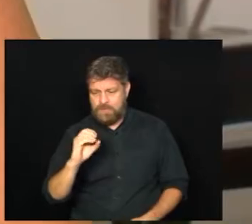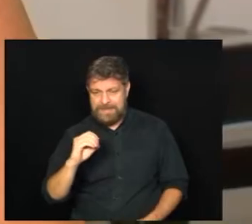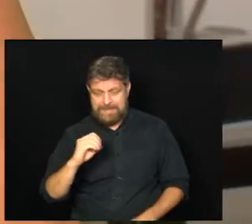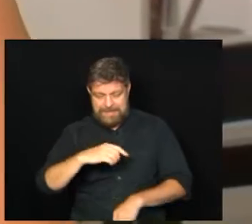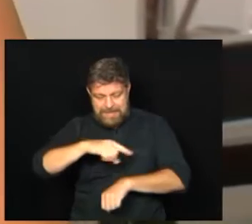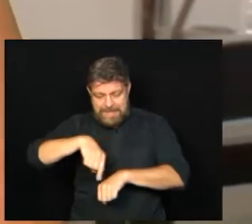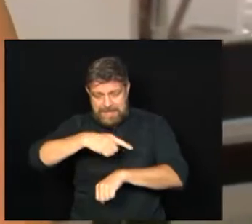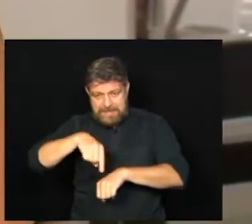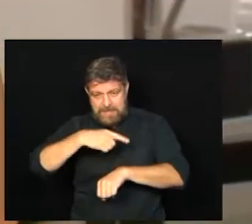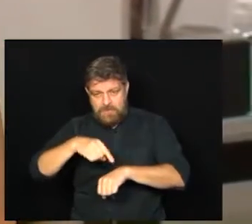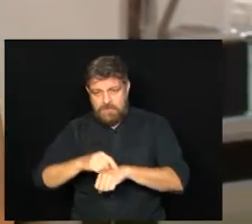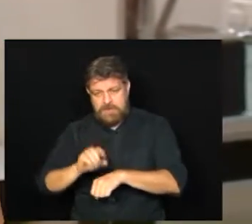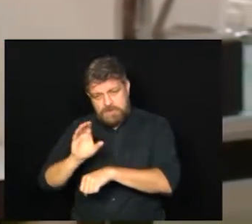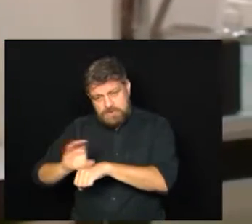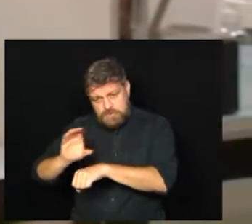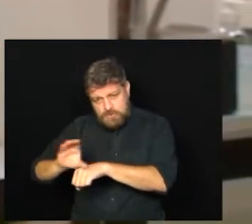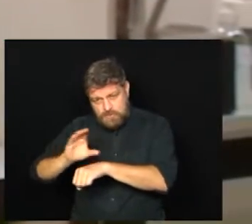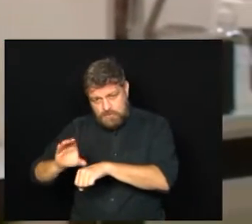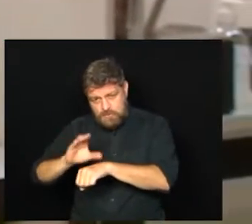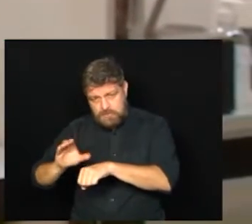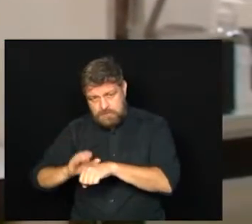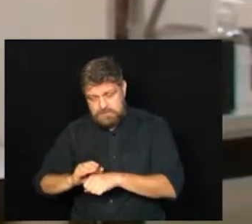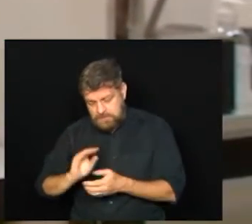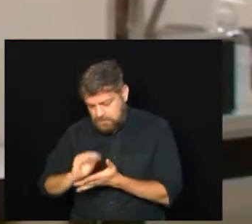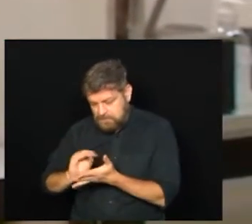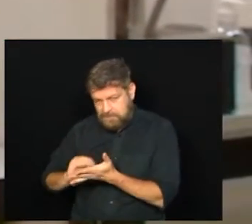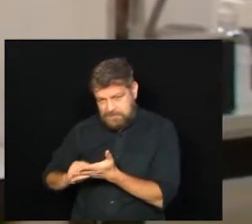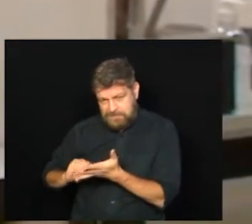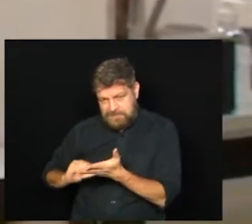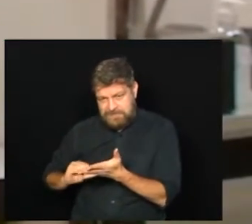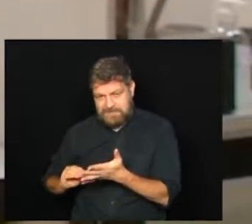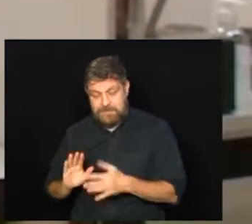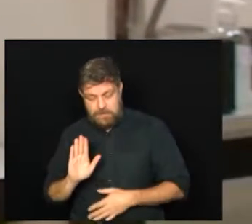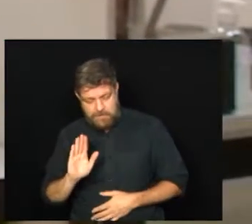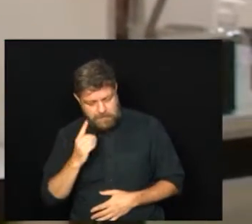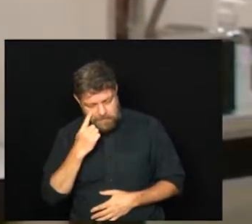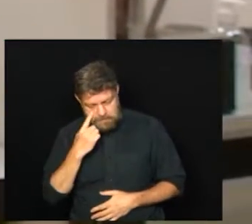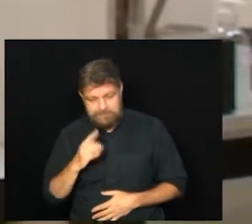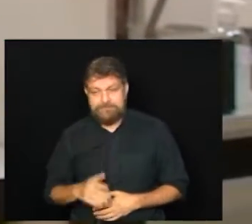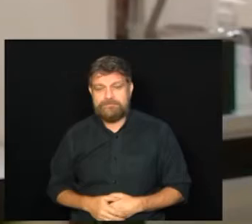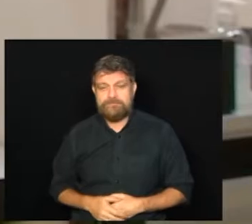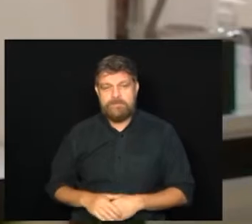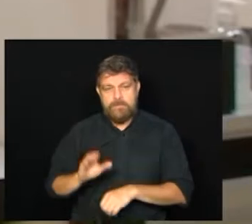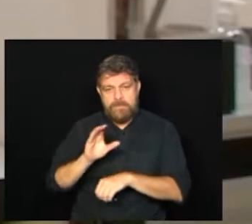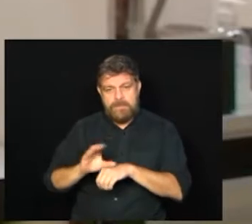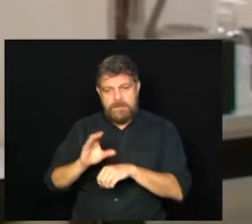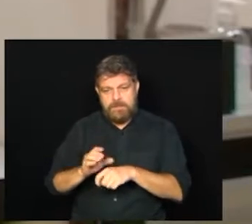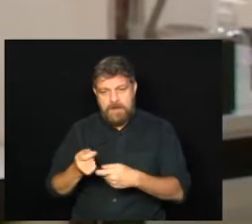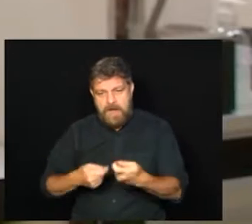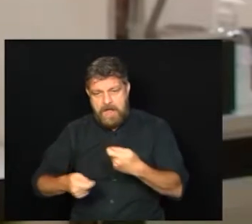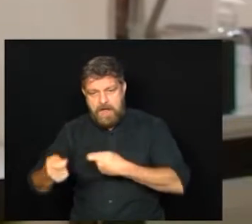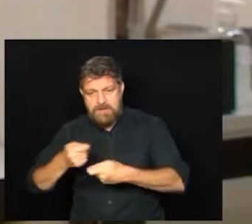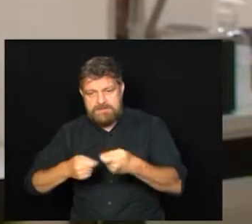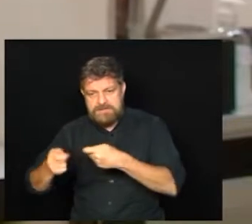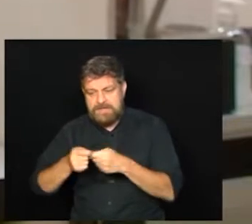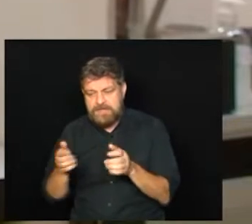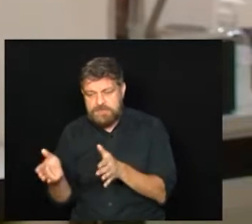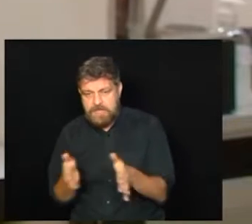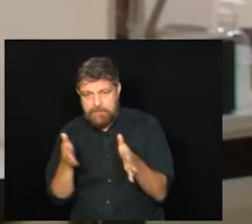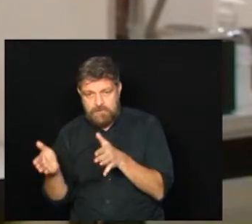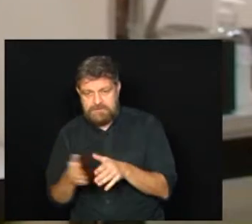qualificação profissional, tá? Dos cursos. Eu anotei certinho aqui para você, André. Vai lá. O curso de auxiliar de controle de produção e